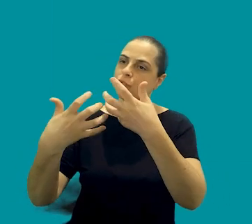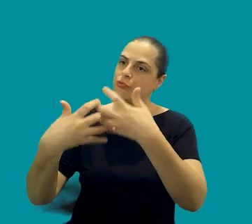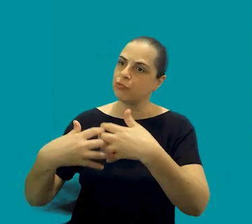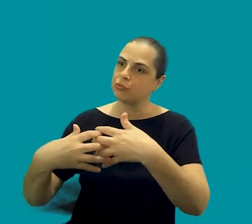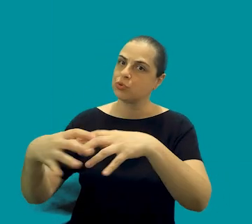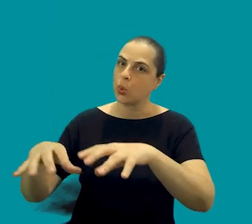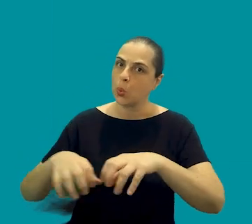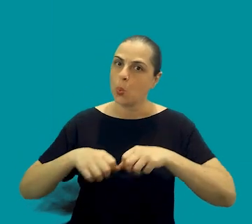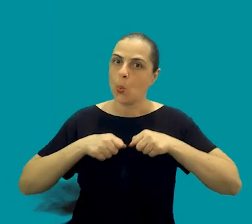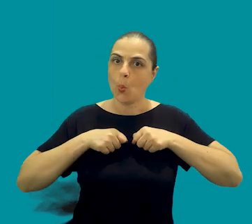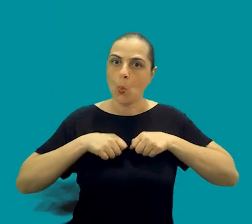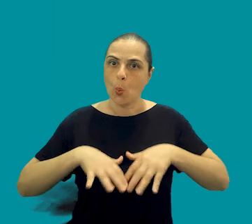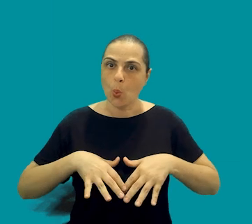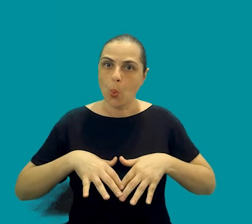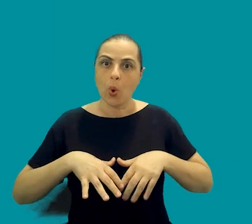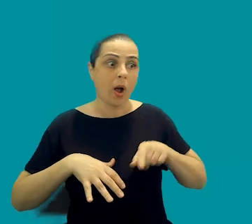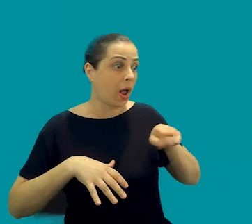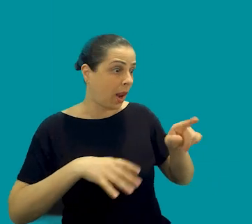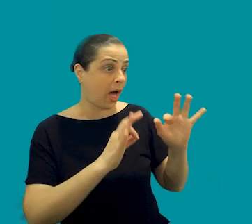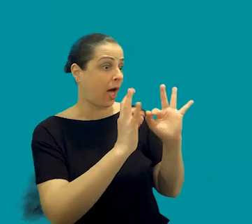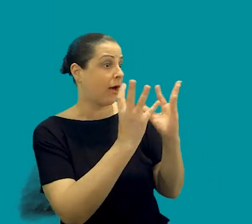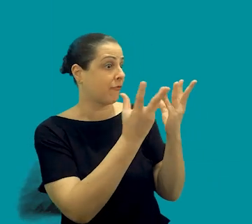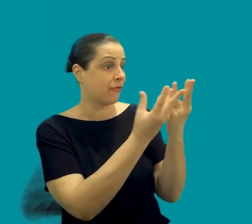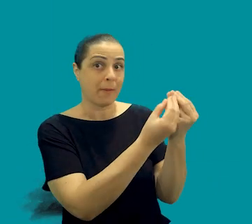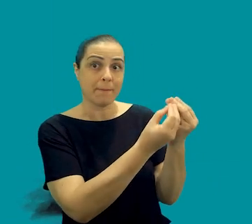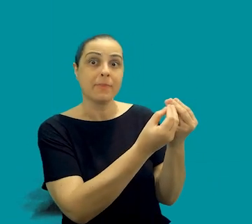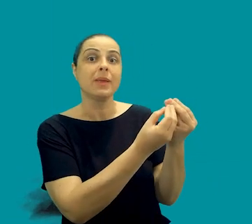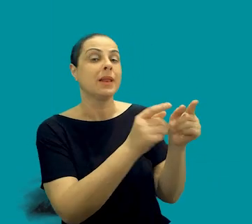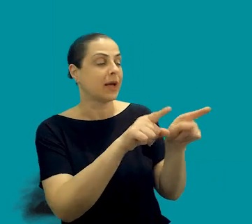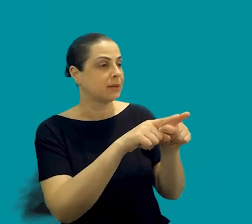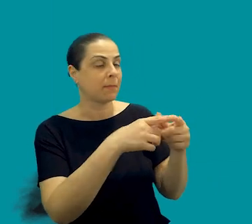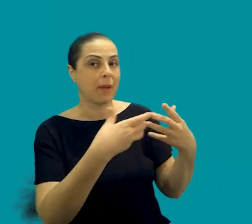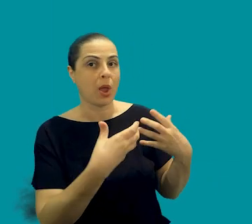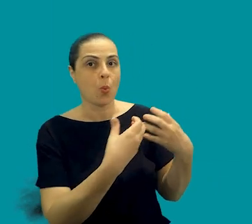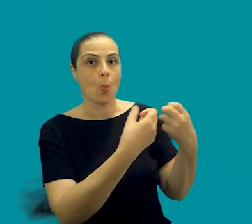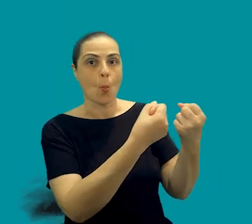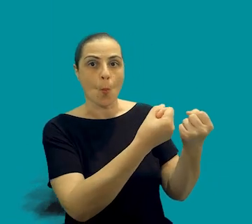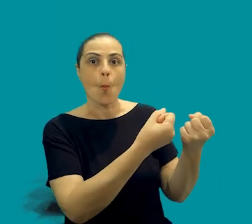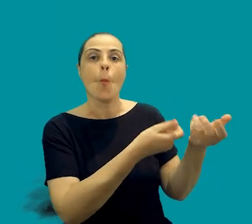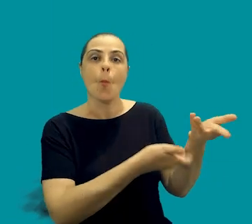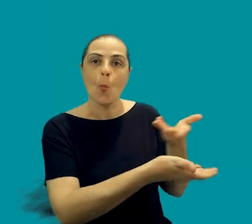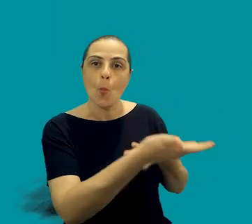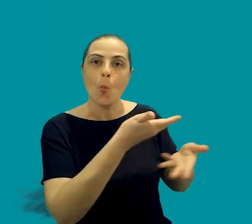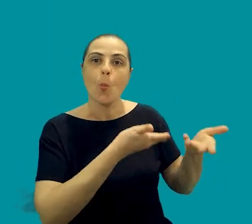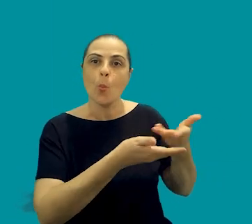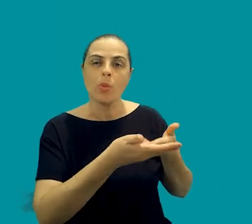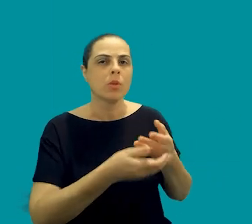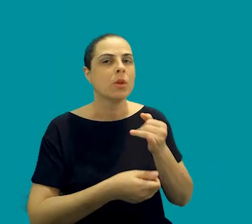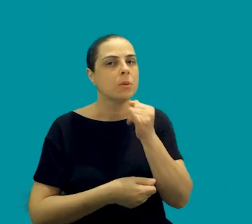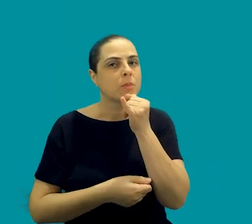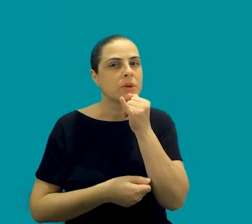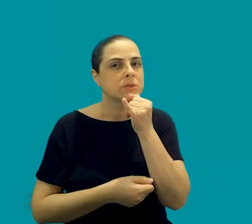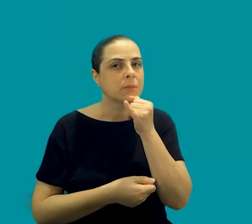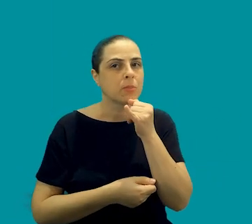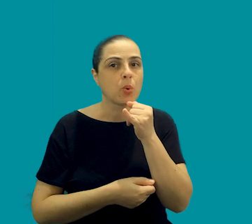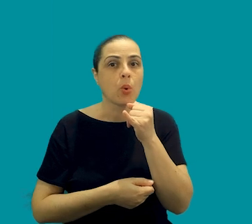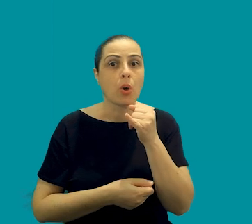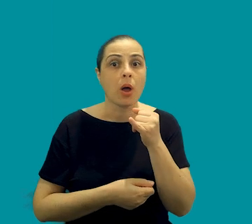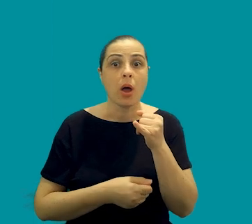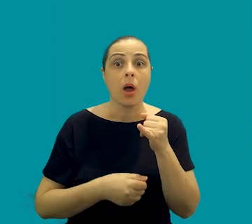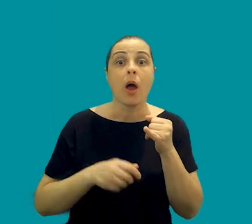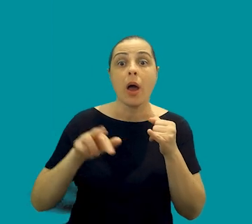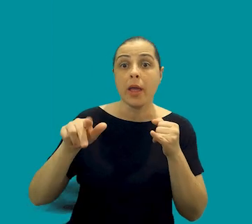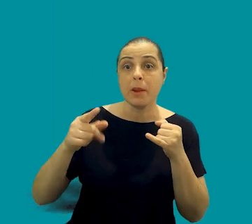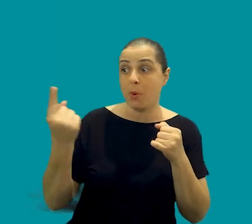funciona, e isso repercute para a própria família desses acolhidos também, que a gente tem muitos indicadores desse ponto, assim, que um irmão trabalha, daí o outro